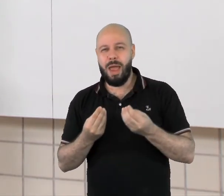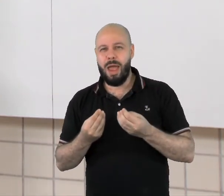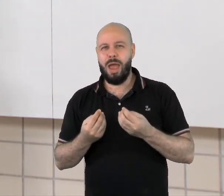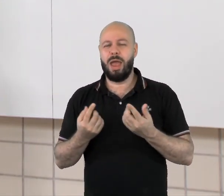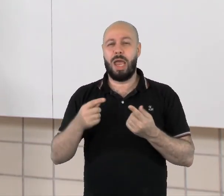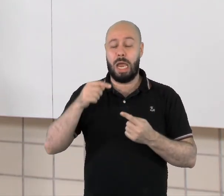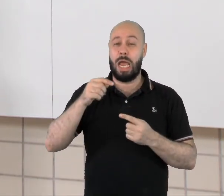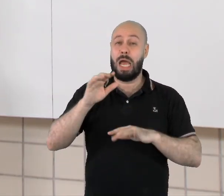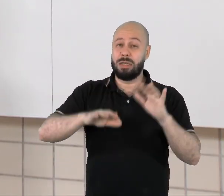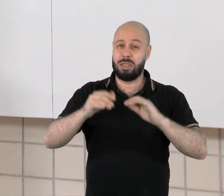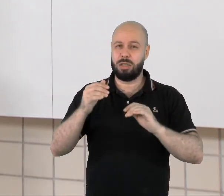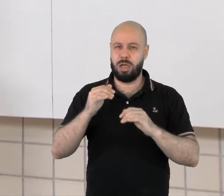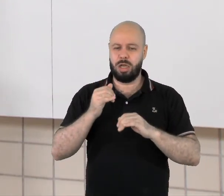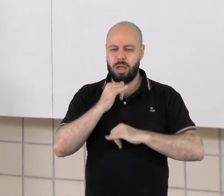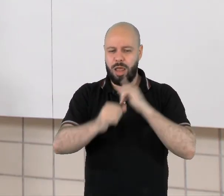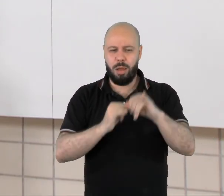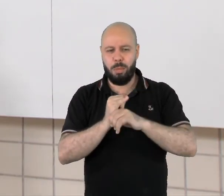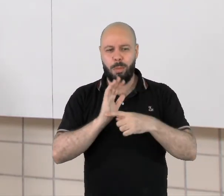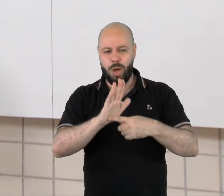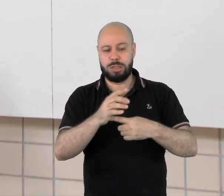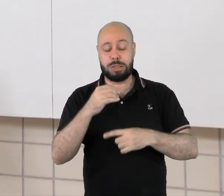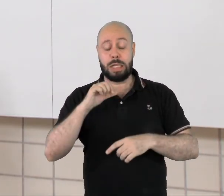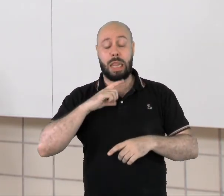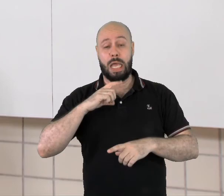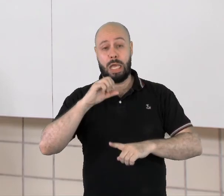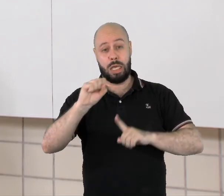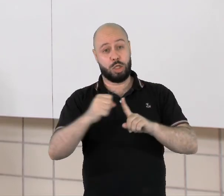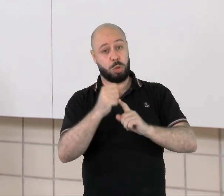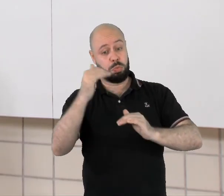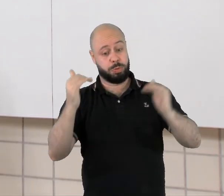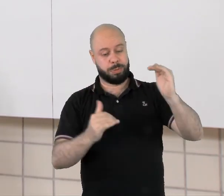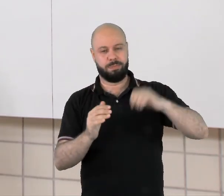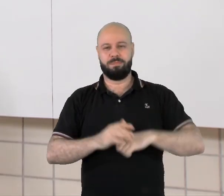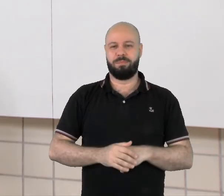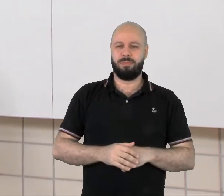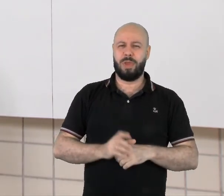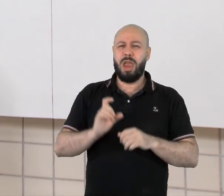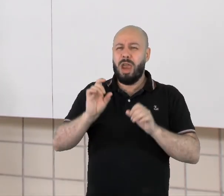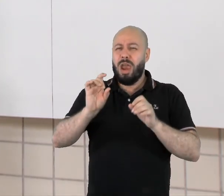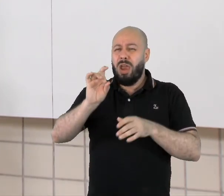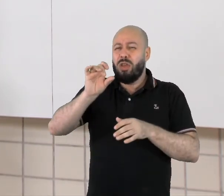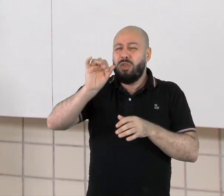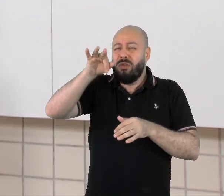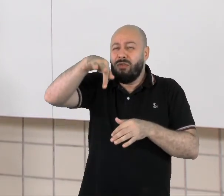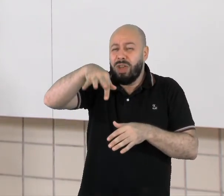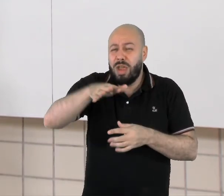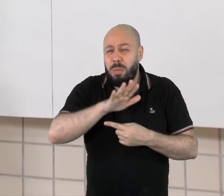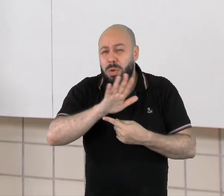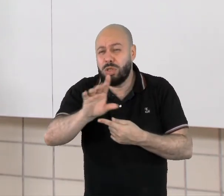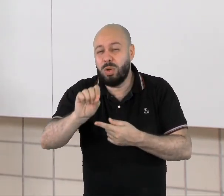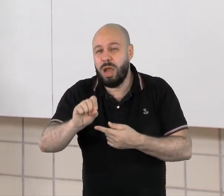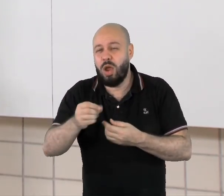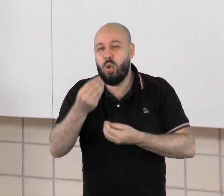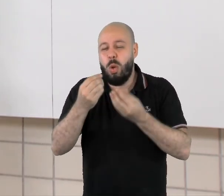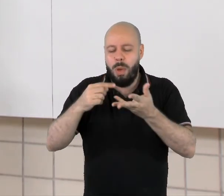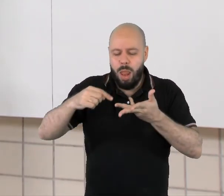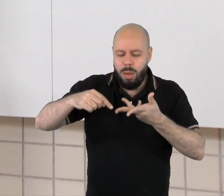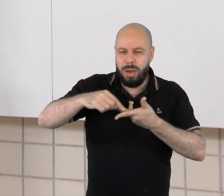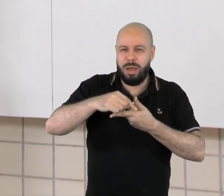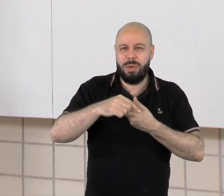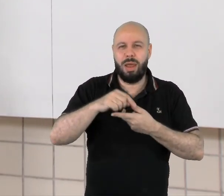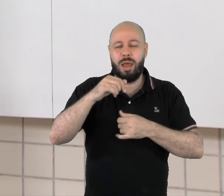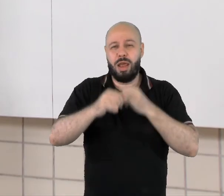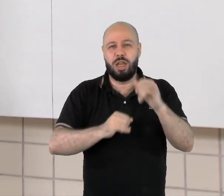de desigualdade, beleza? E nos finalmente ali eu trouxe para vocês alguns elementos de como ela influenciou também